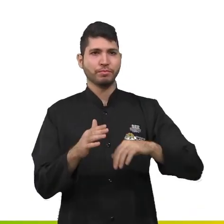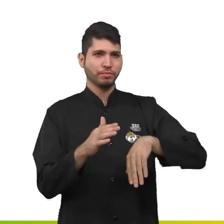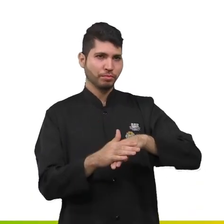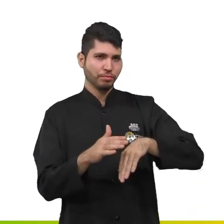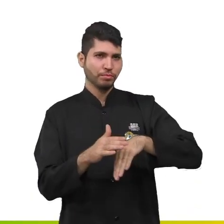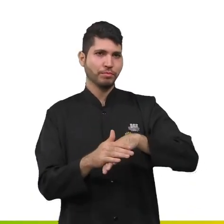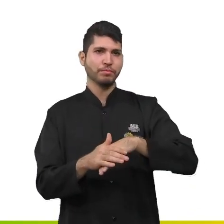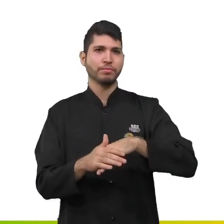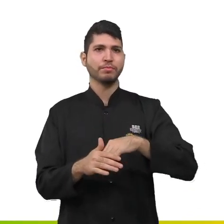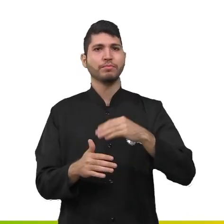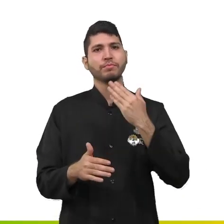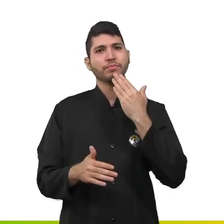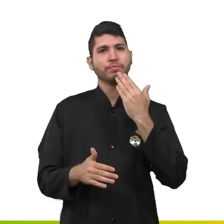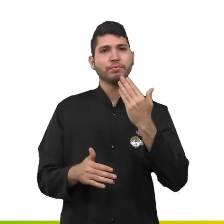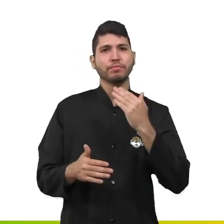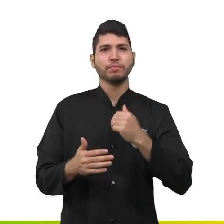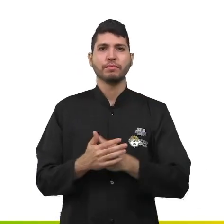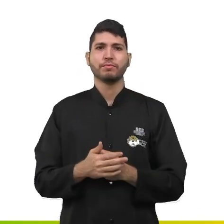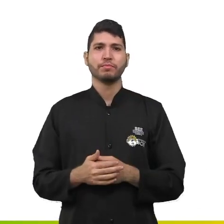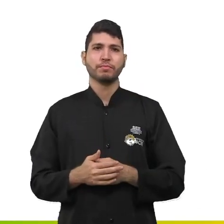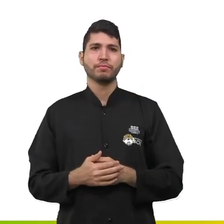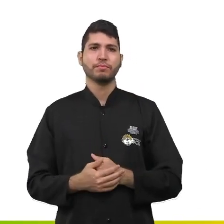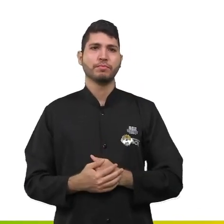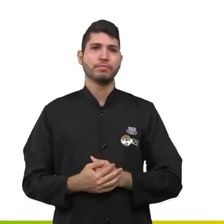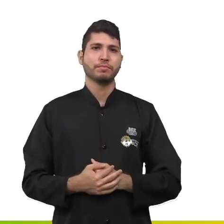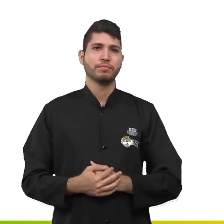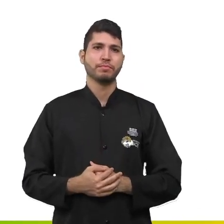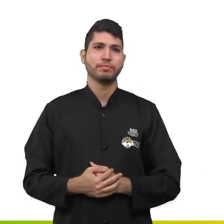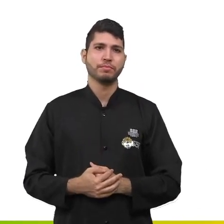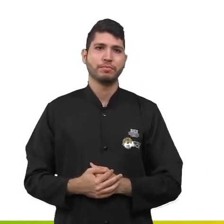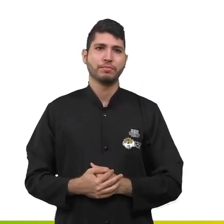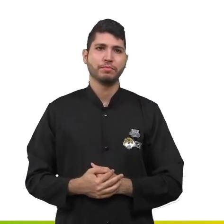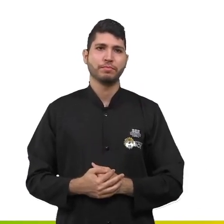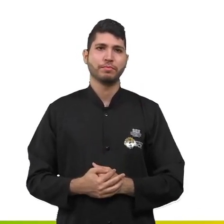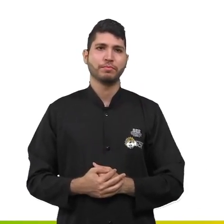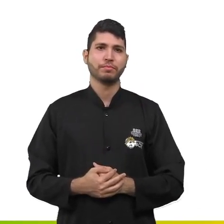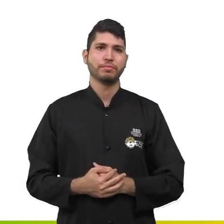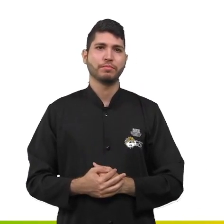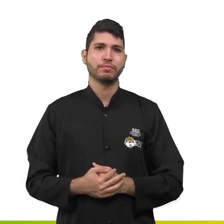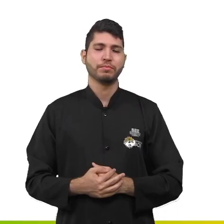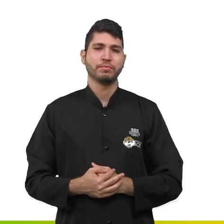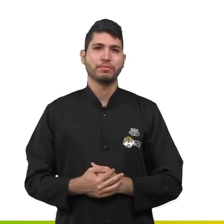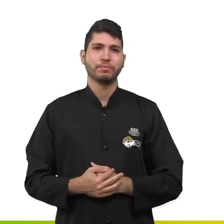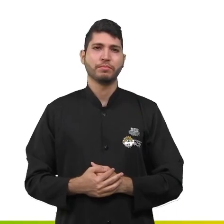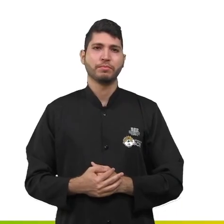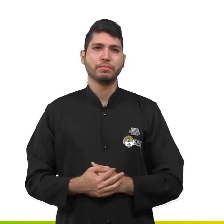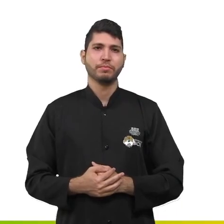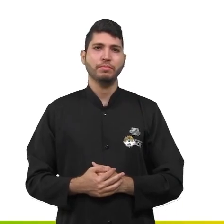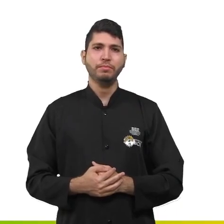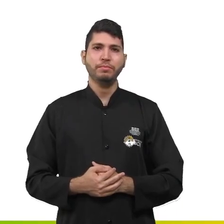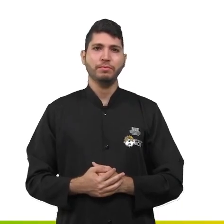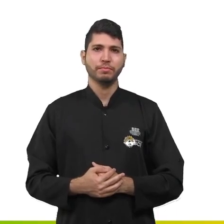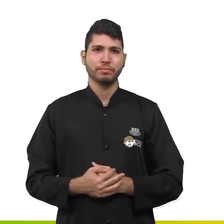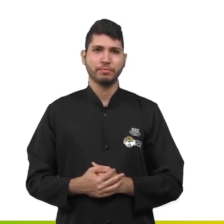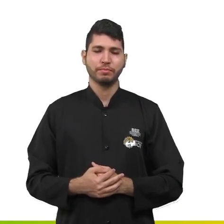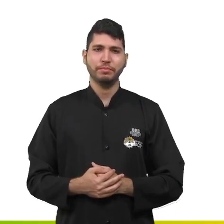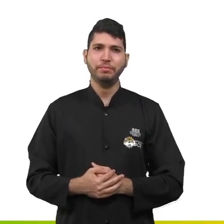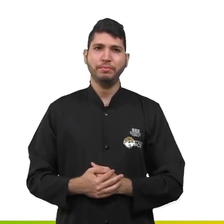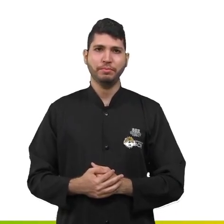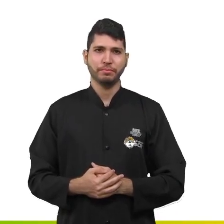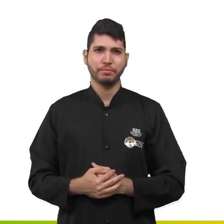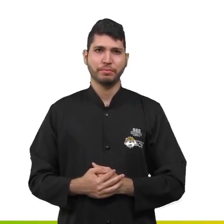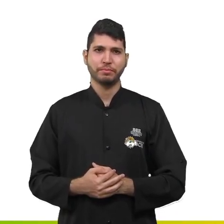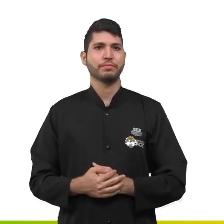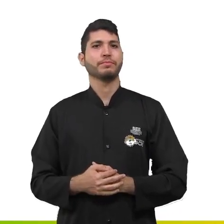anteriormente, essa daqui é um projeto de escolinha, projeto de escolinha também, de fato, esse aqui, projeto